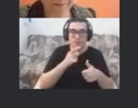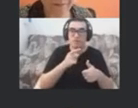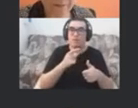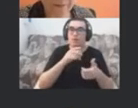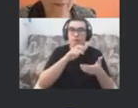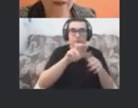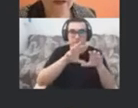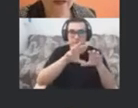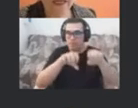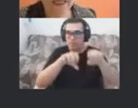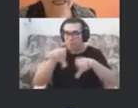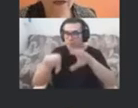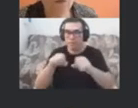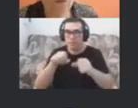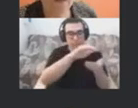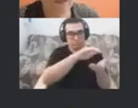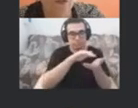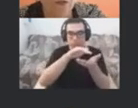temos